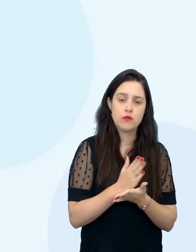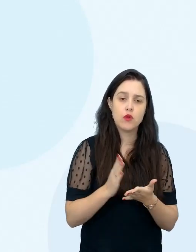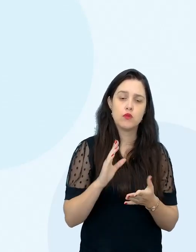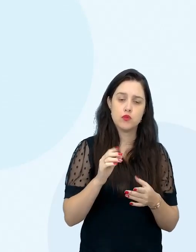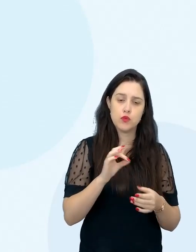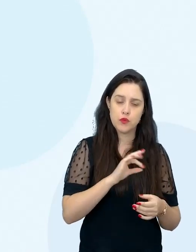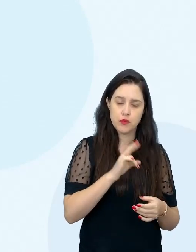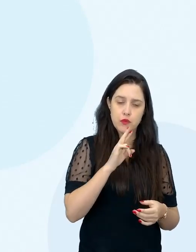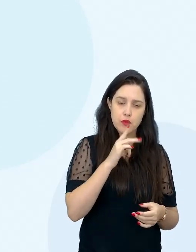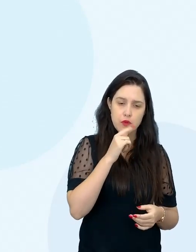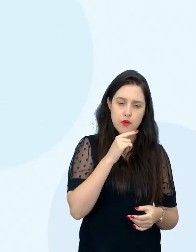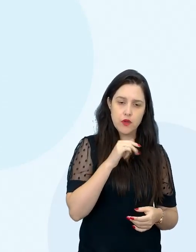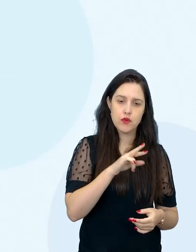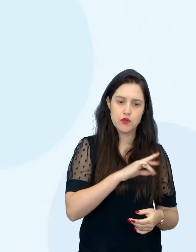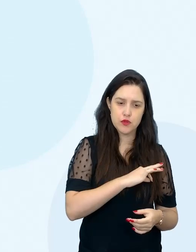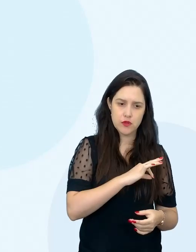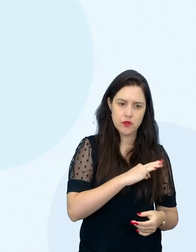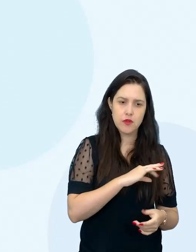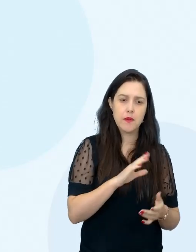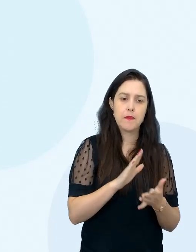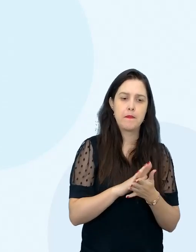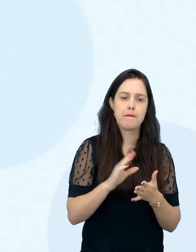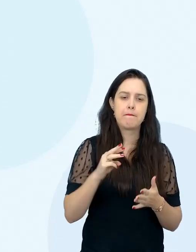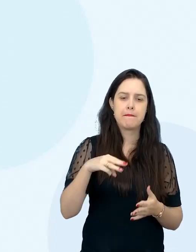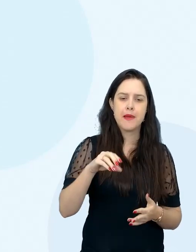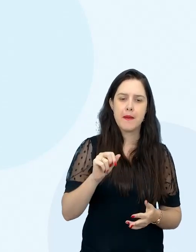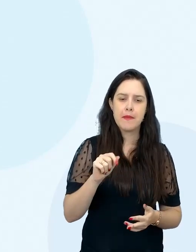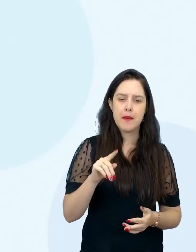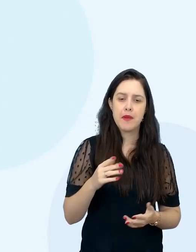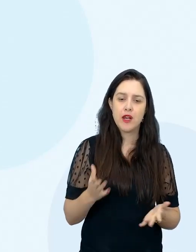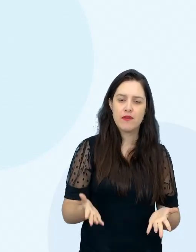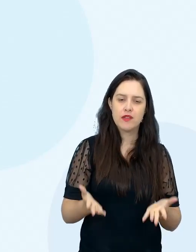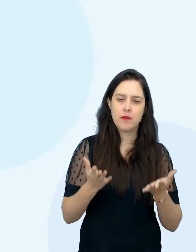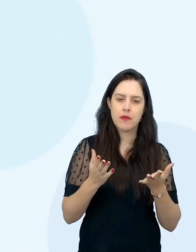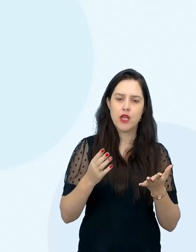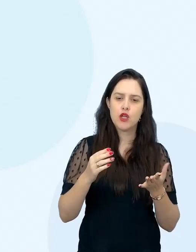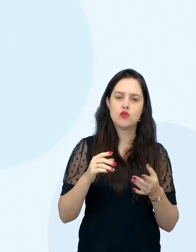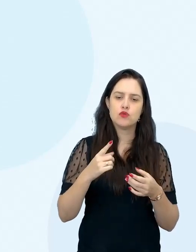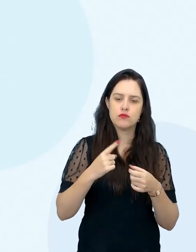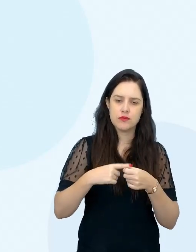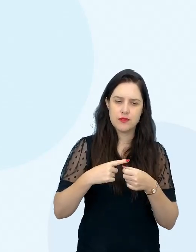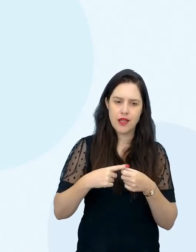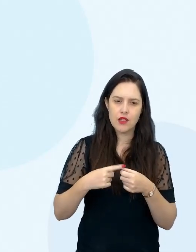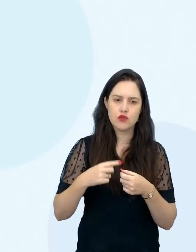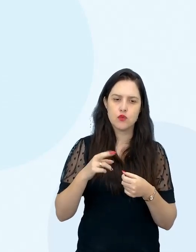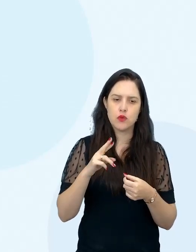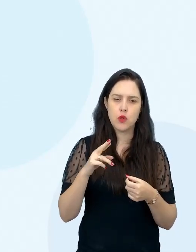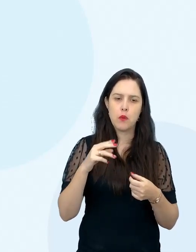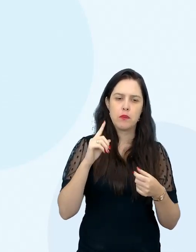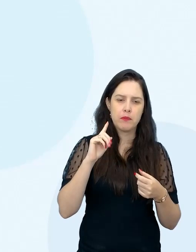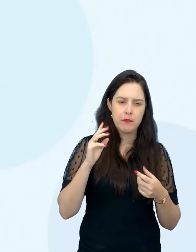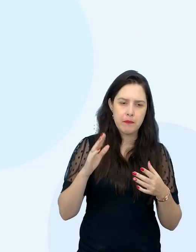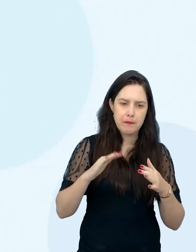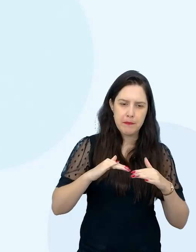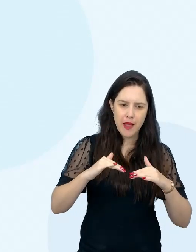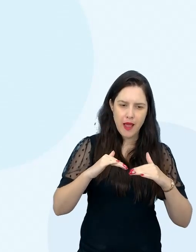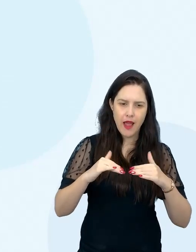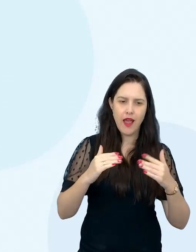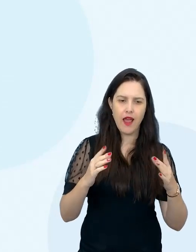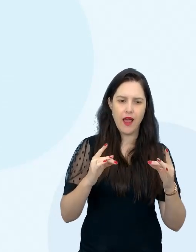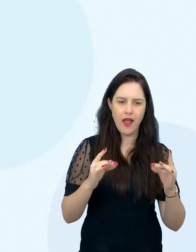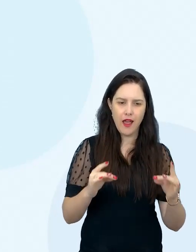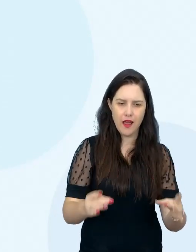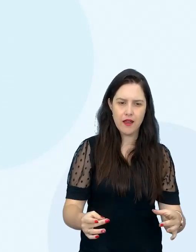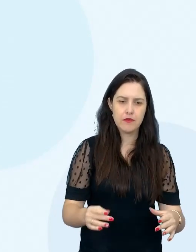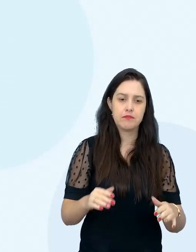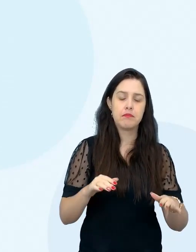Tietê. Mapeamento, levantamento de municípios com rio poluído ou barragens. Medidas para evitar as